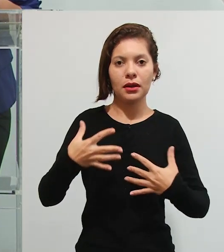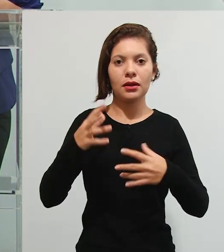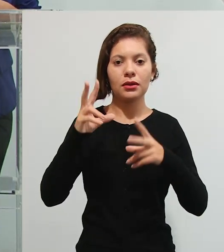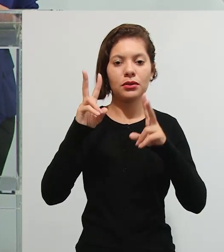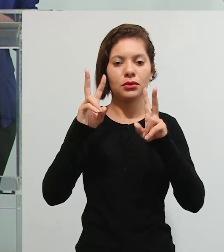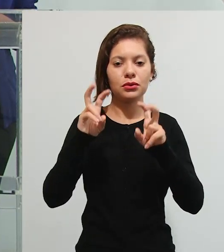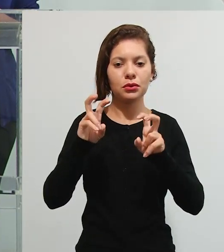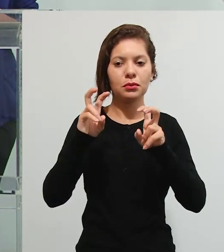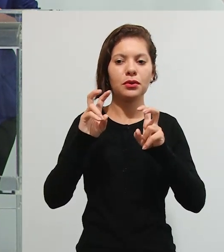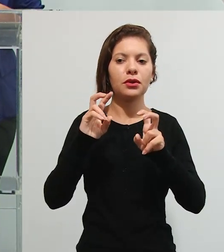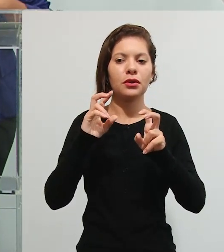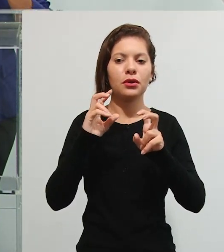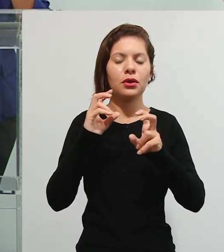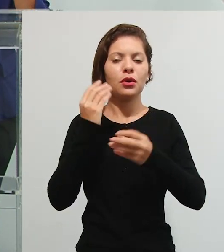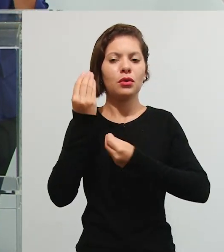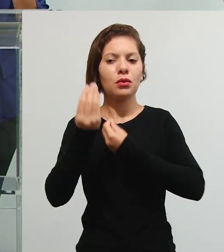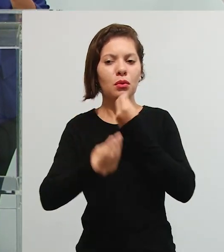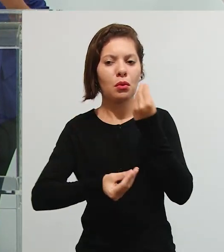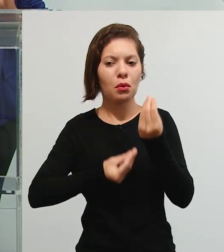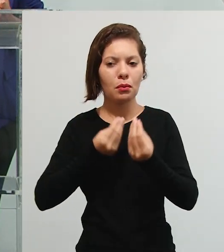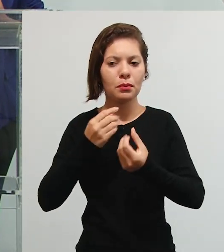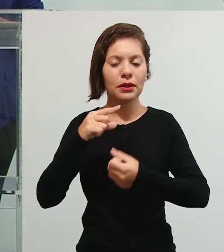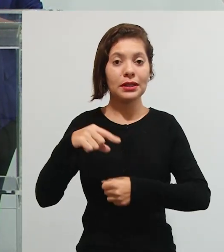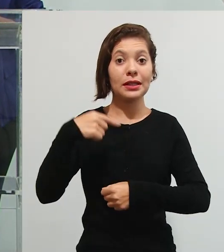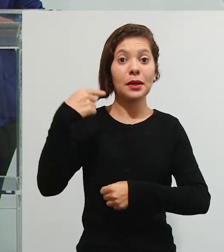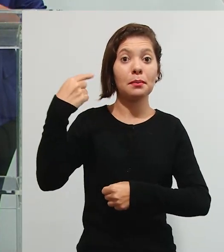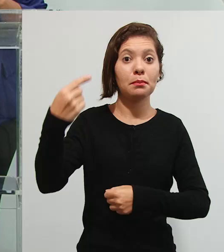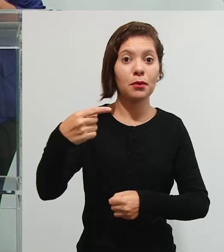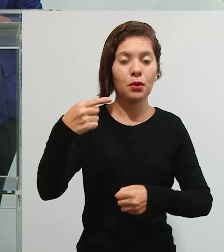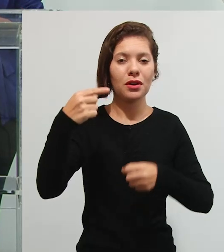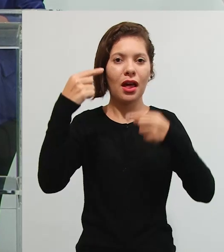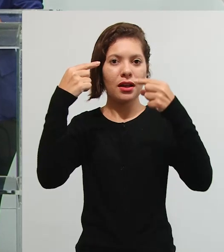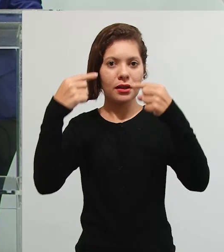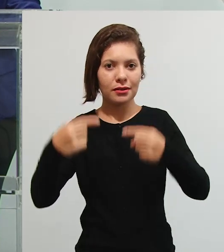essa construção, principalmente no pós-guerra, né,